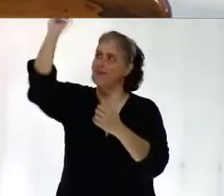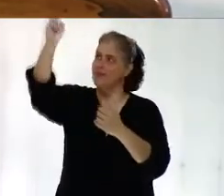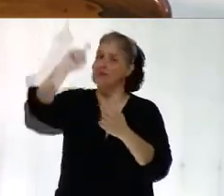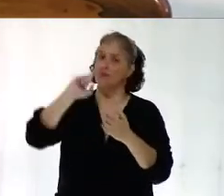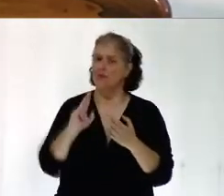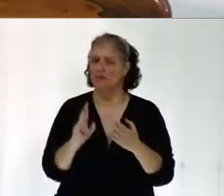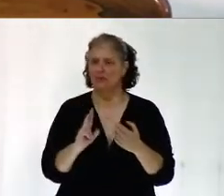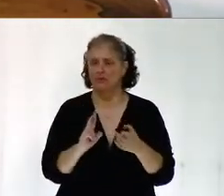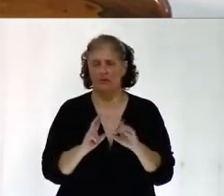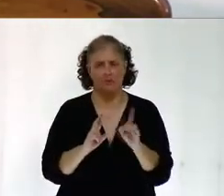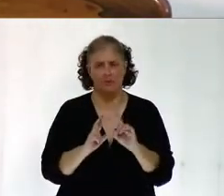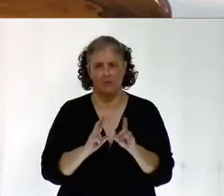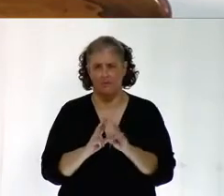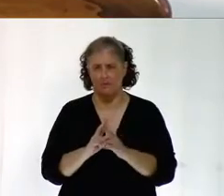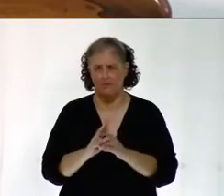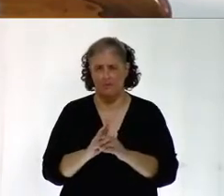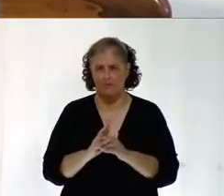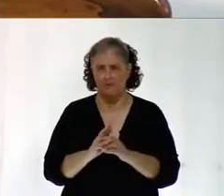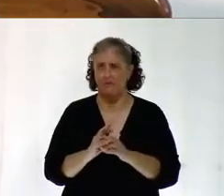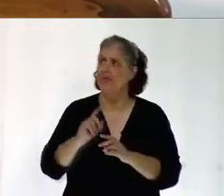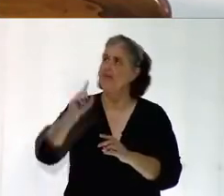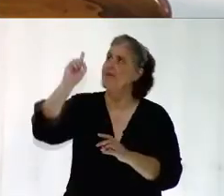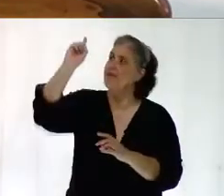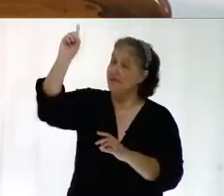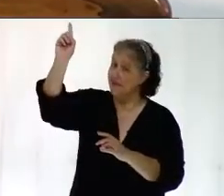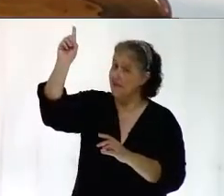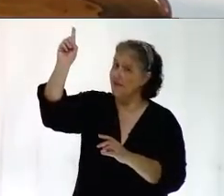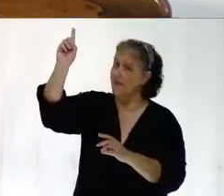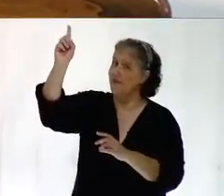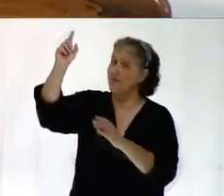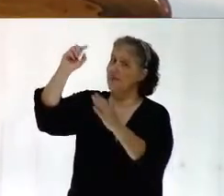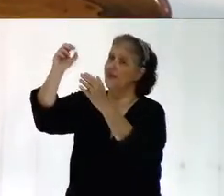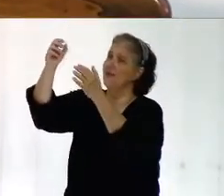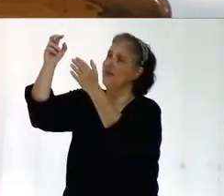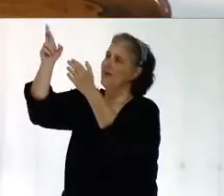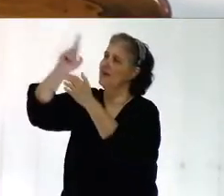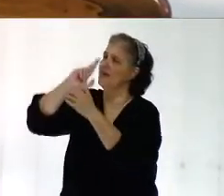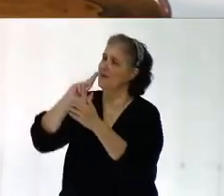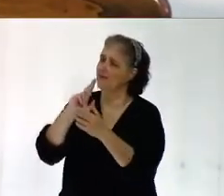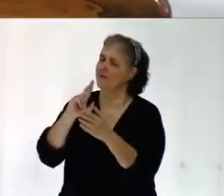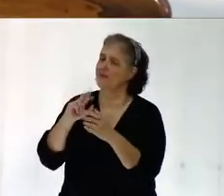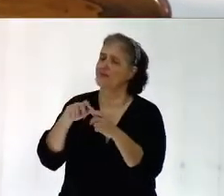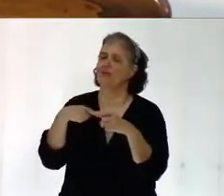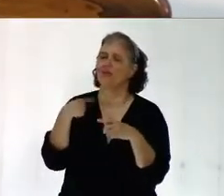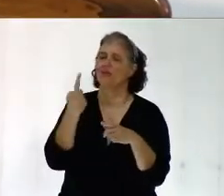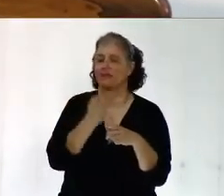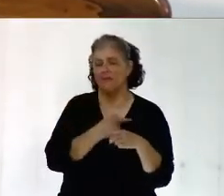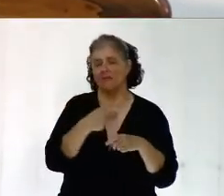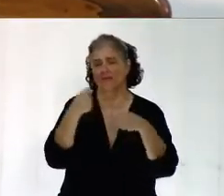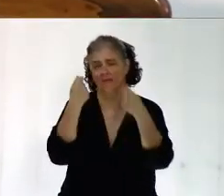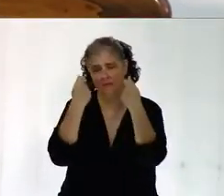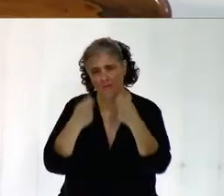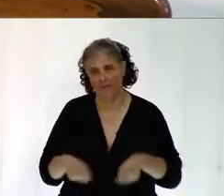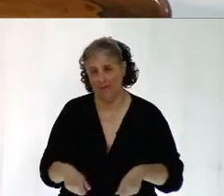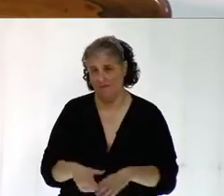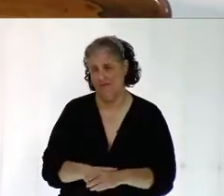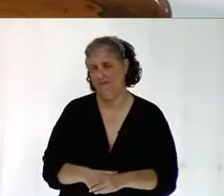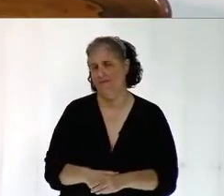foi embora até o momento oportuno porque está escrito na palavra os anjos vieram e o servirão